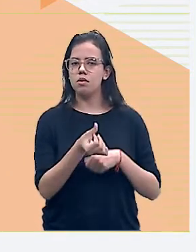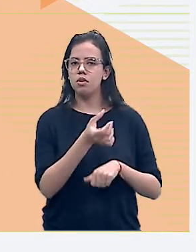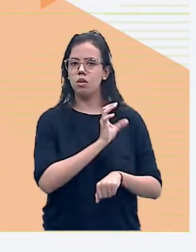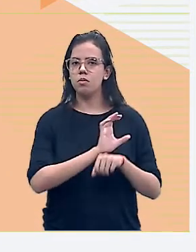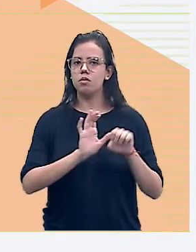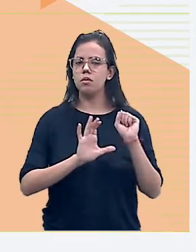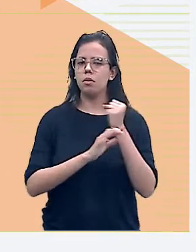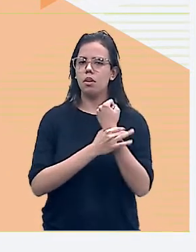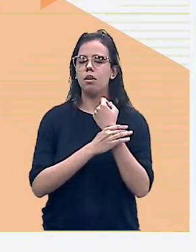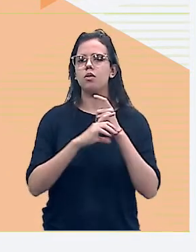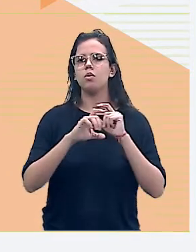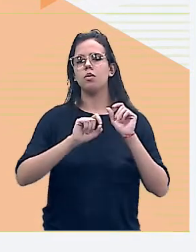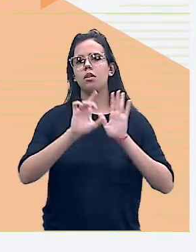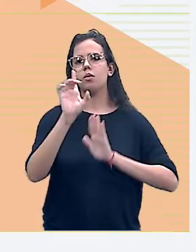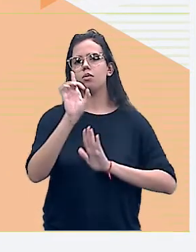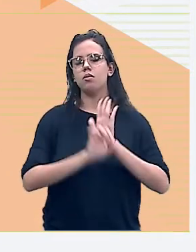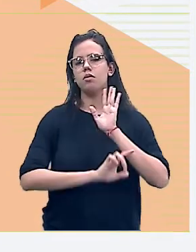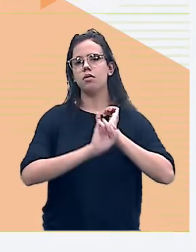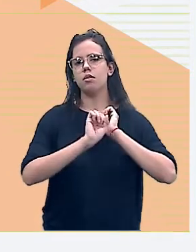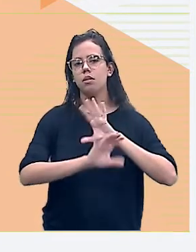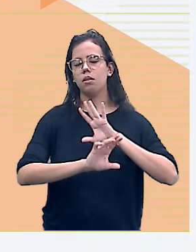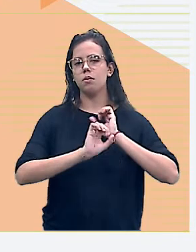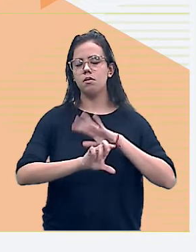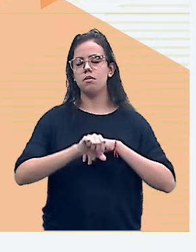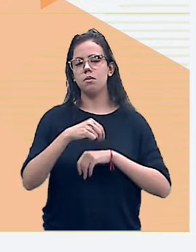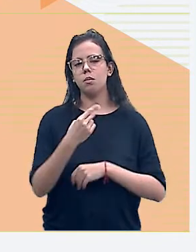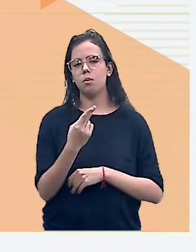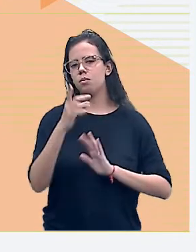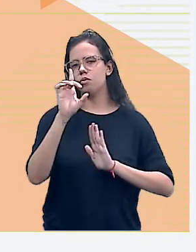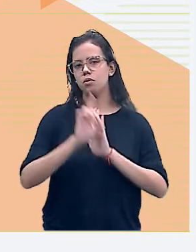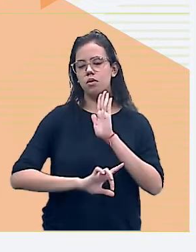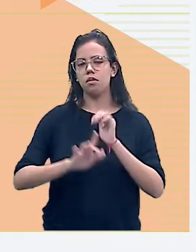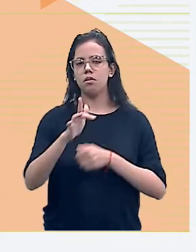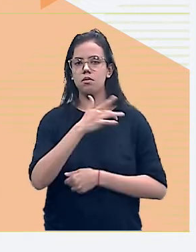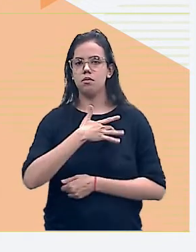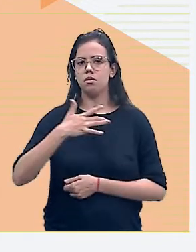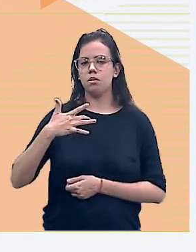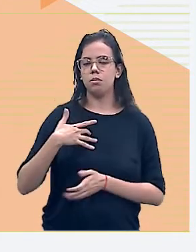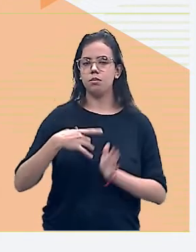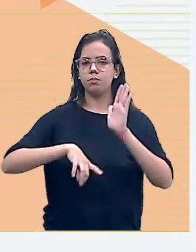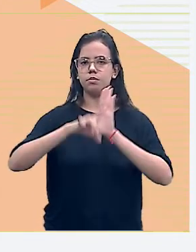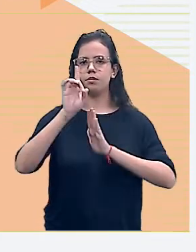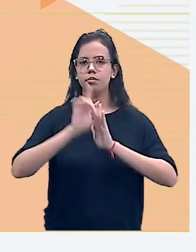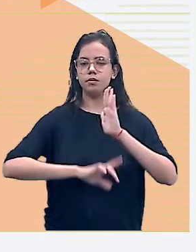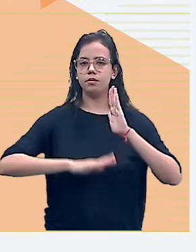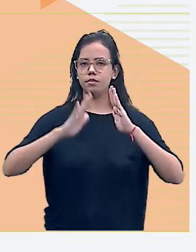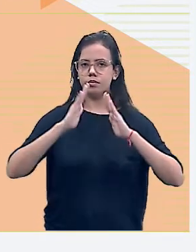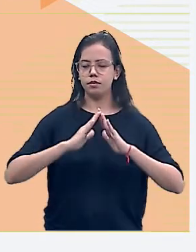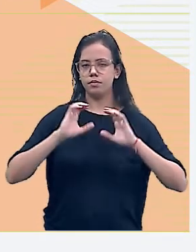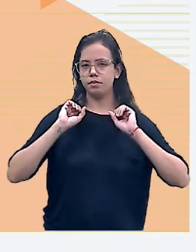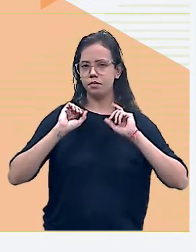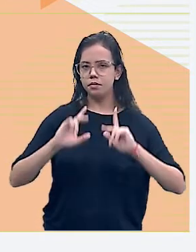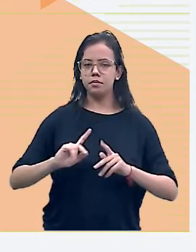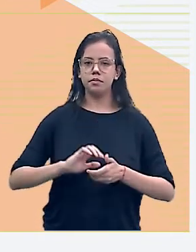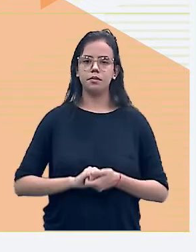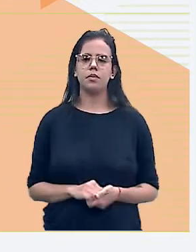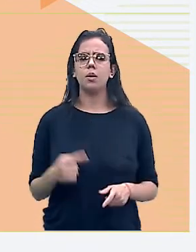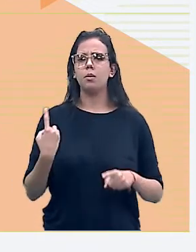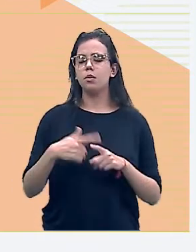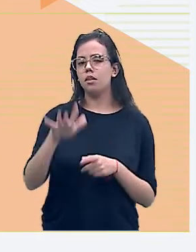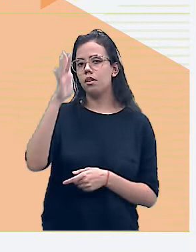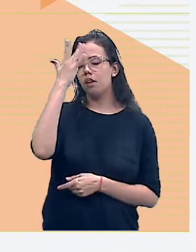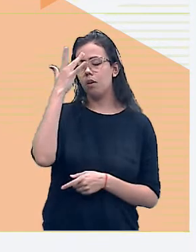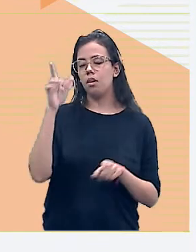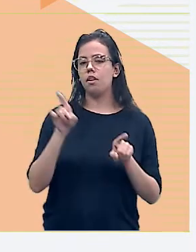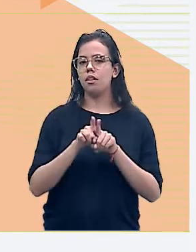constituição garante o direito à educação o direito à saúde direito à moradia beleza porque